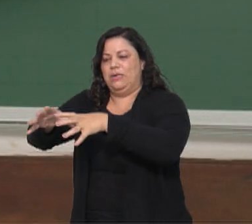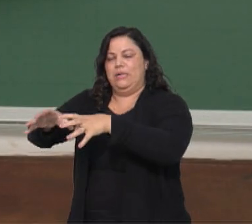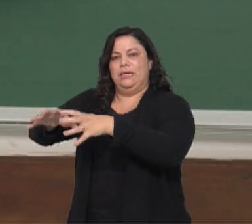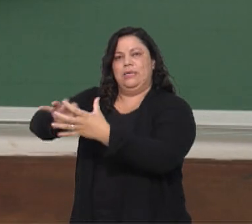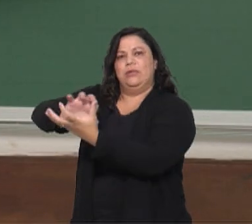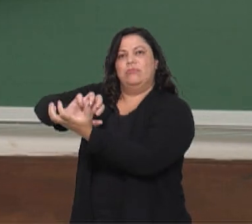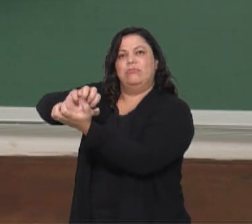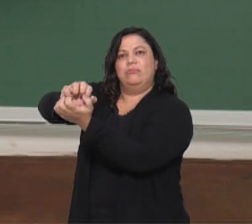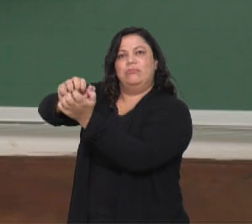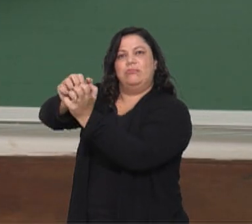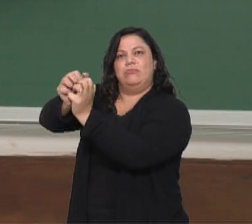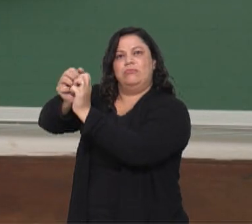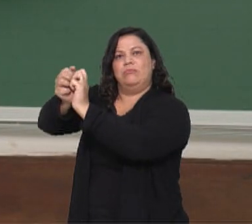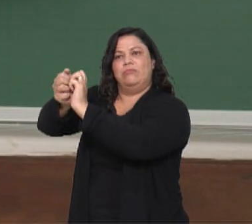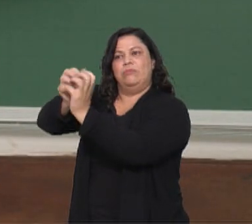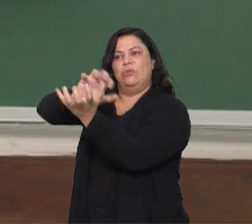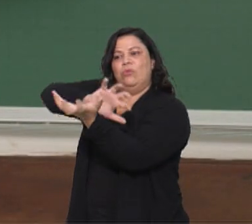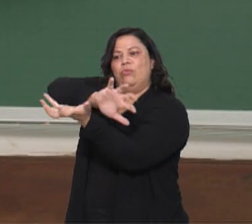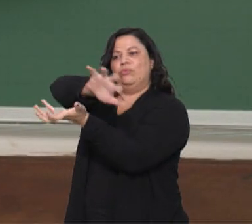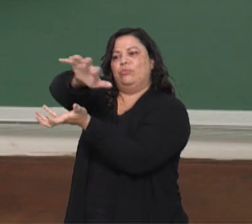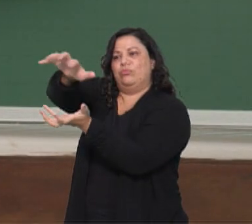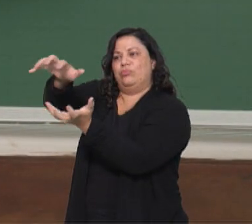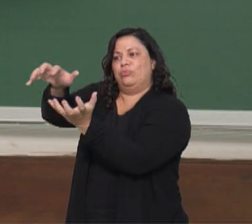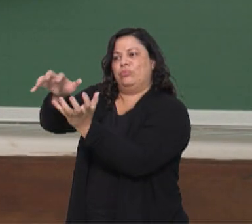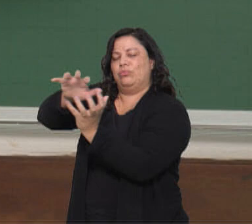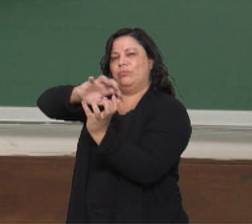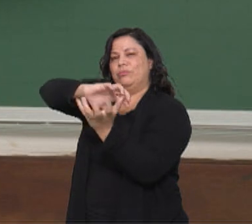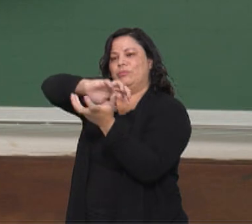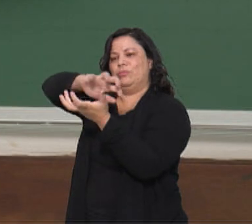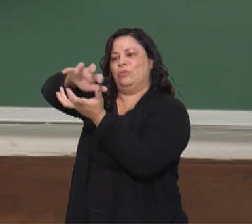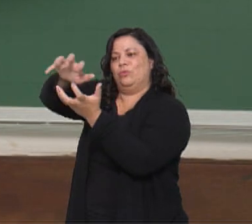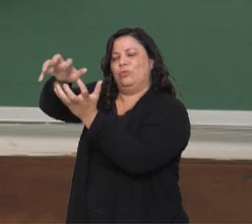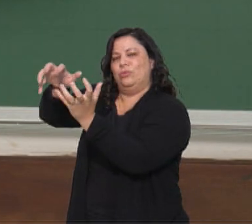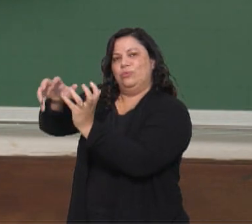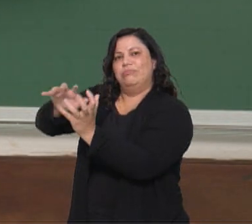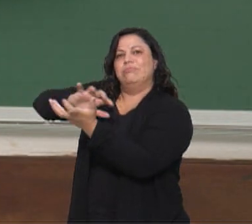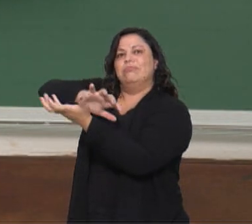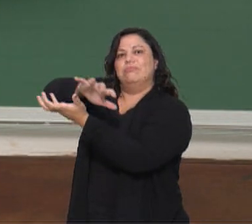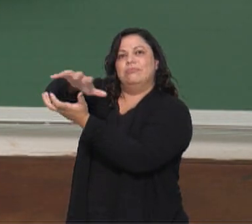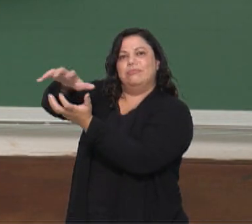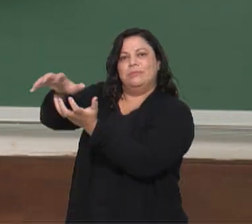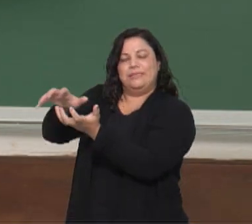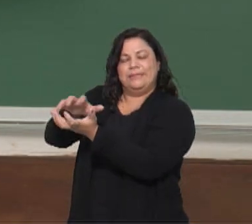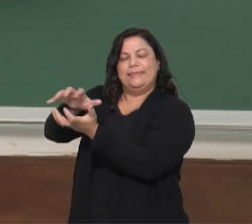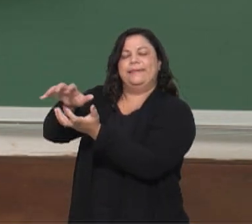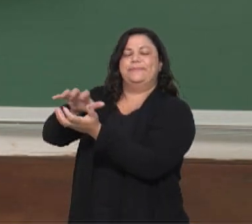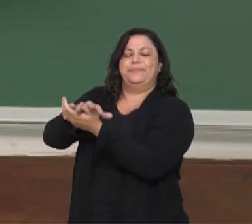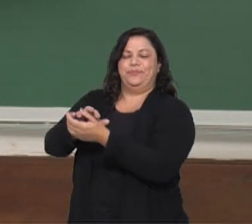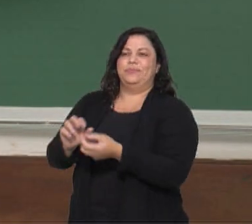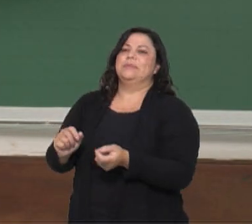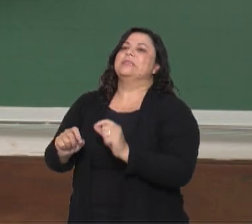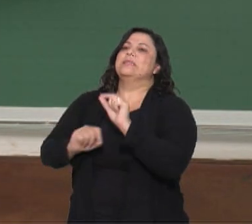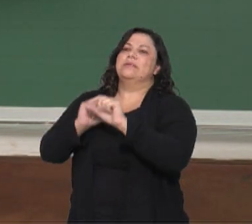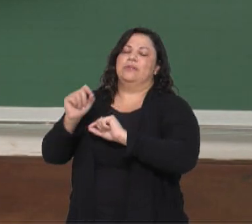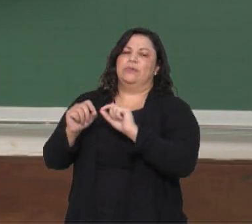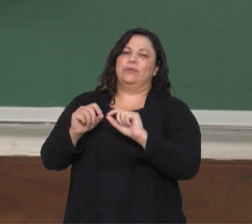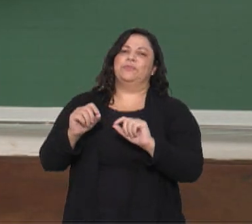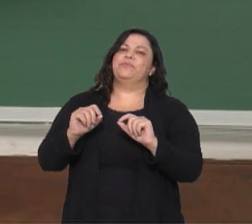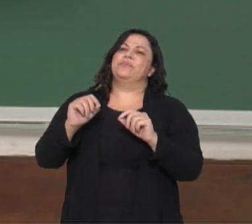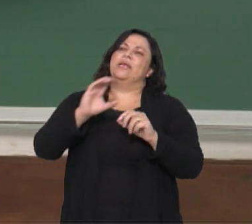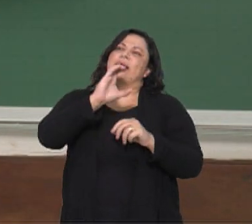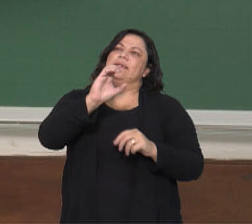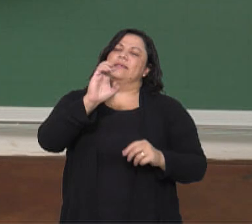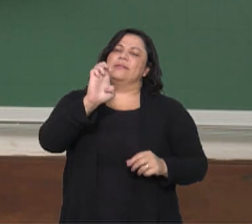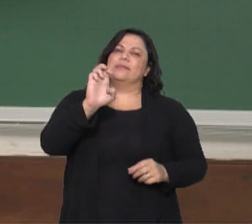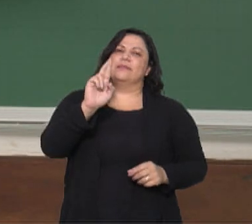farinha, né, do trigo, da cevada, do sorgo. Uma planta também que era muito consumida, um dos 5 cereais mais consumidos